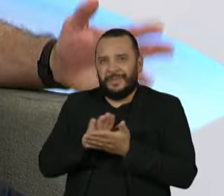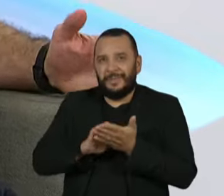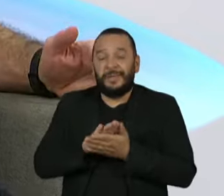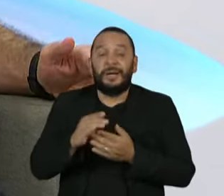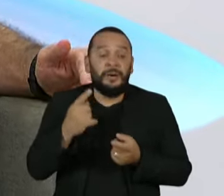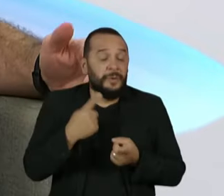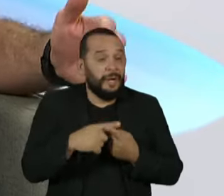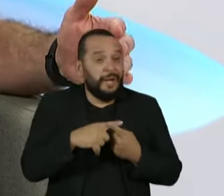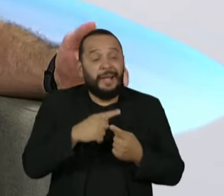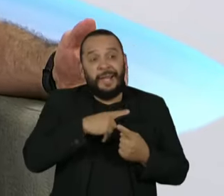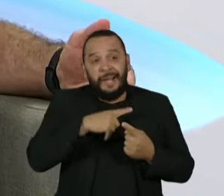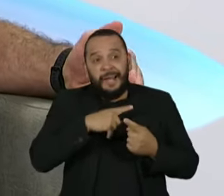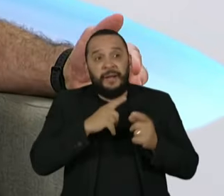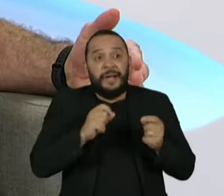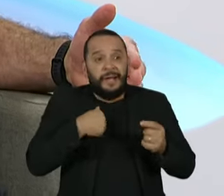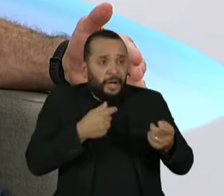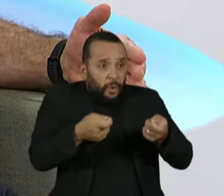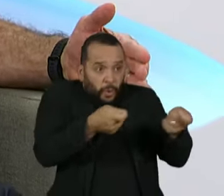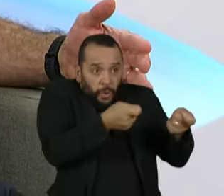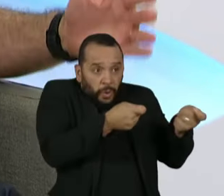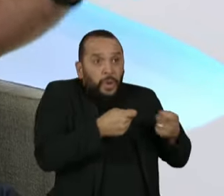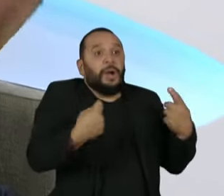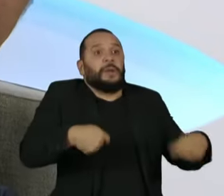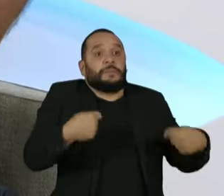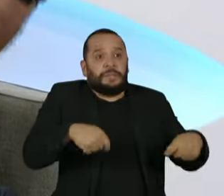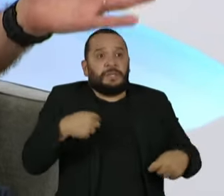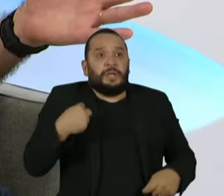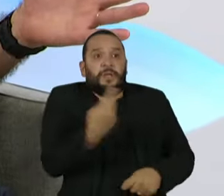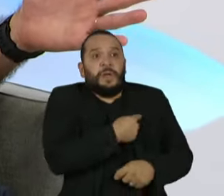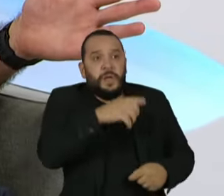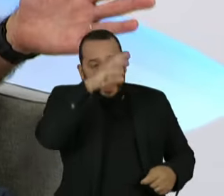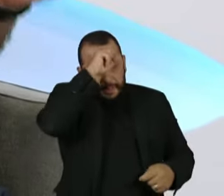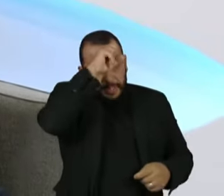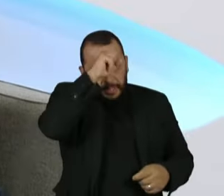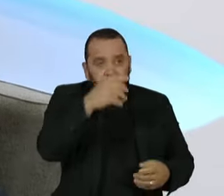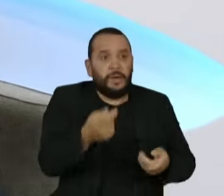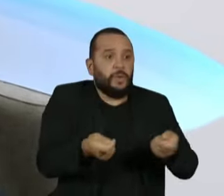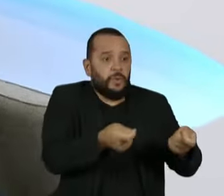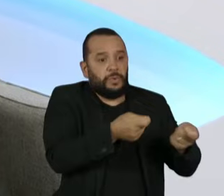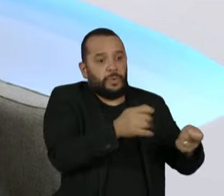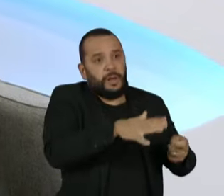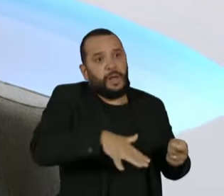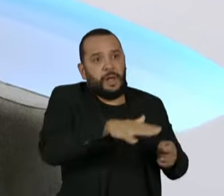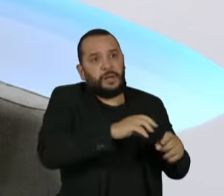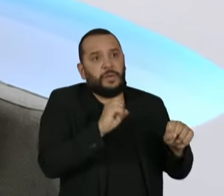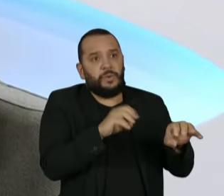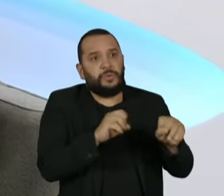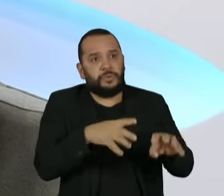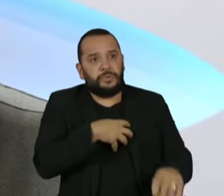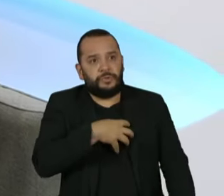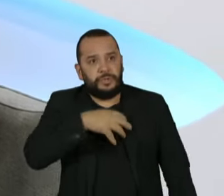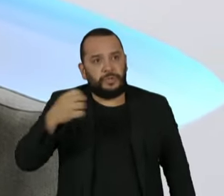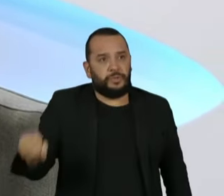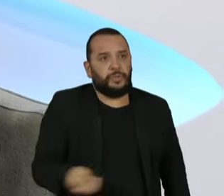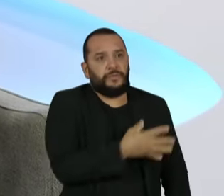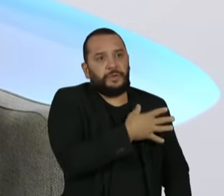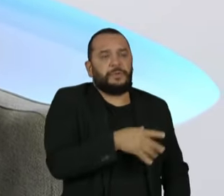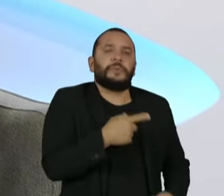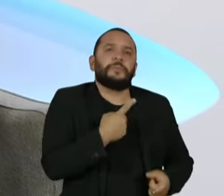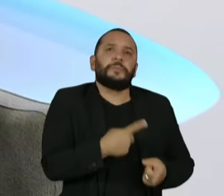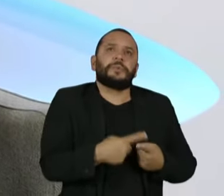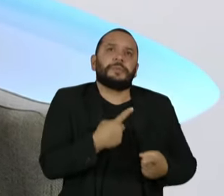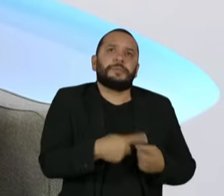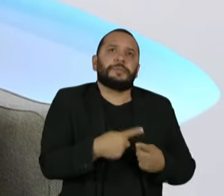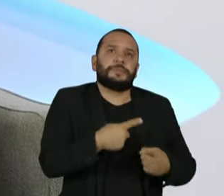regulatório a gente já falou aqui a gente tem que aprender a regular o espaço econômico de forma inovador Por que que as plataformas